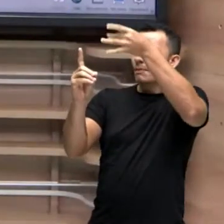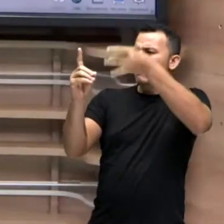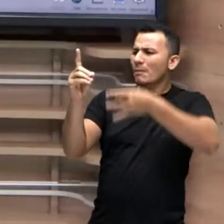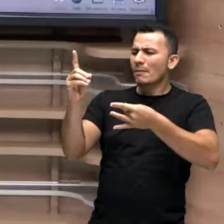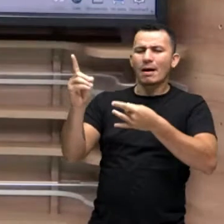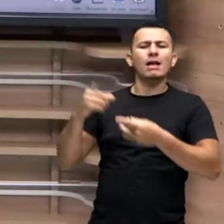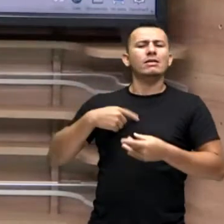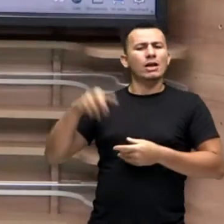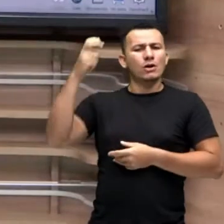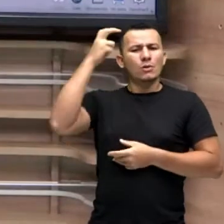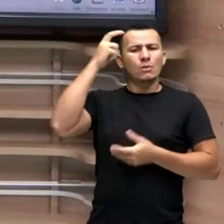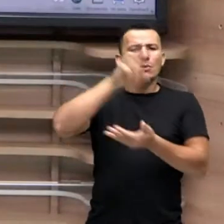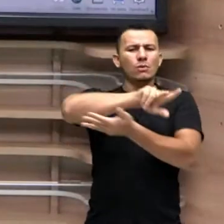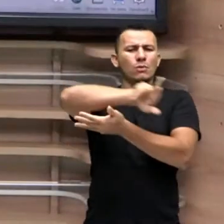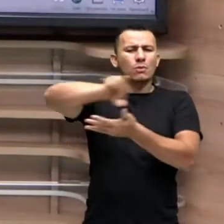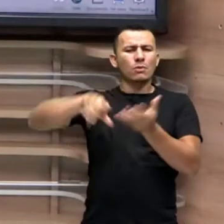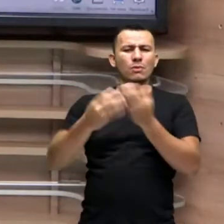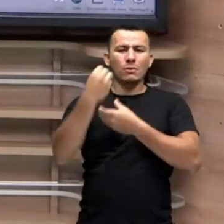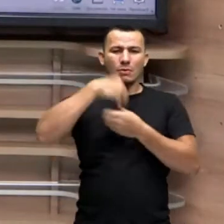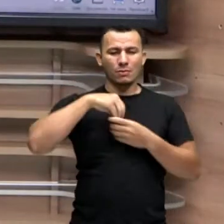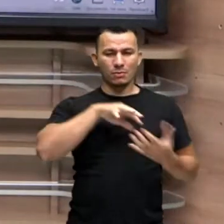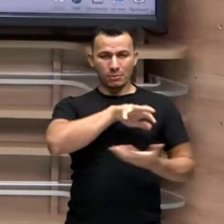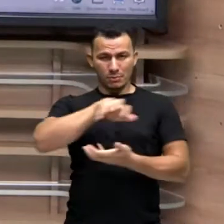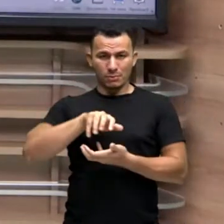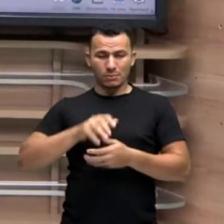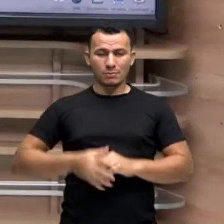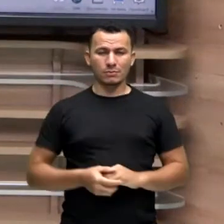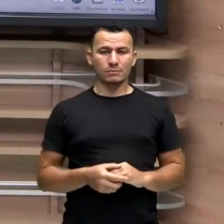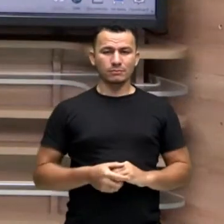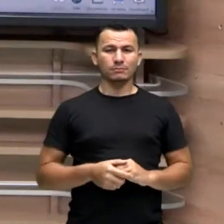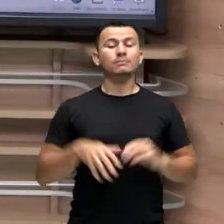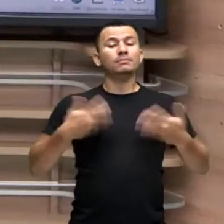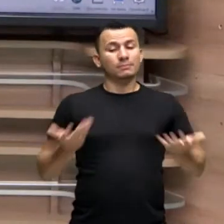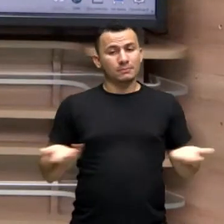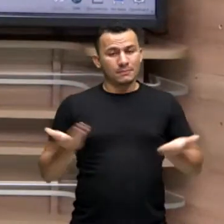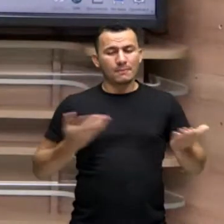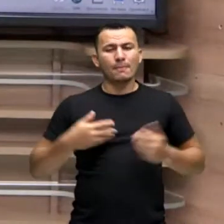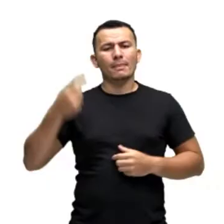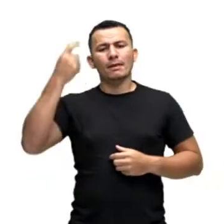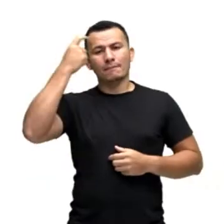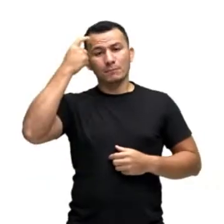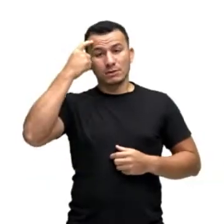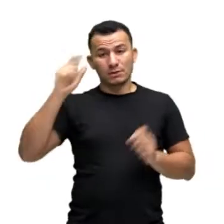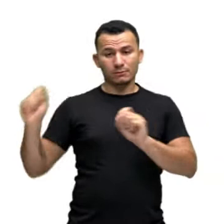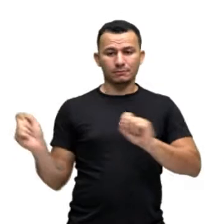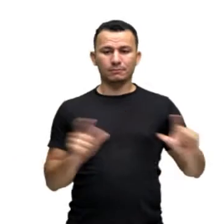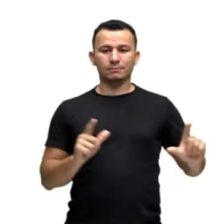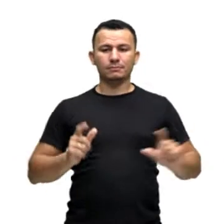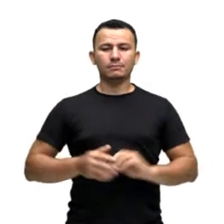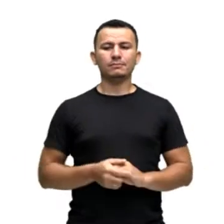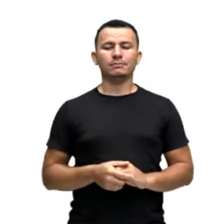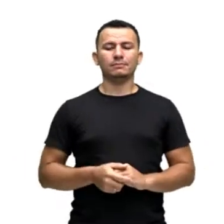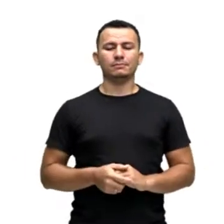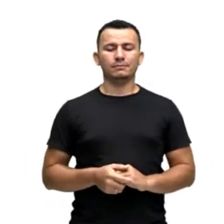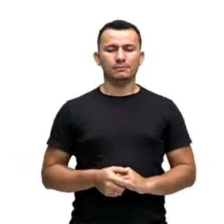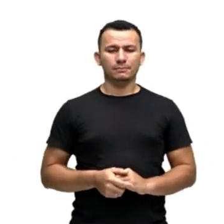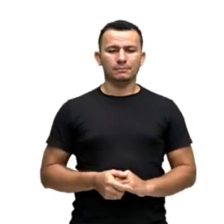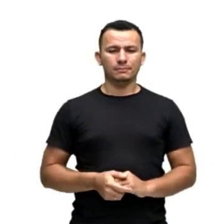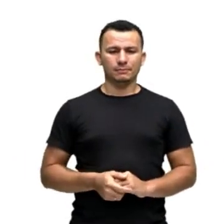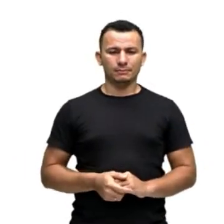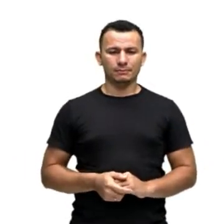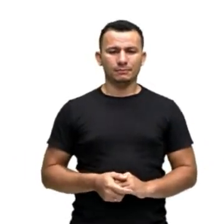que compõem o nosso planeta né e aqui a gente vai pensar na próxima carta A reflexão